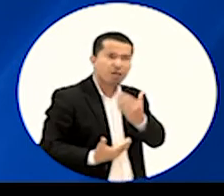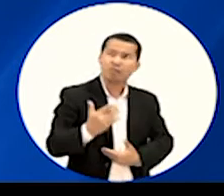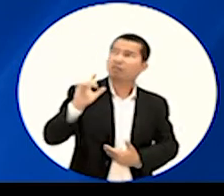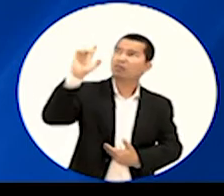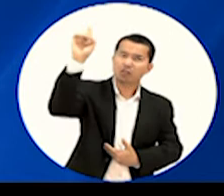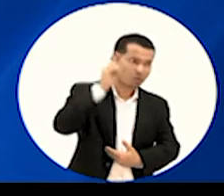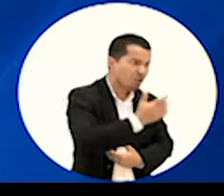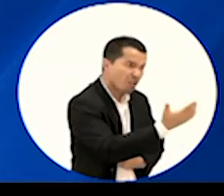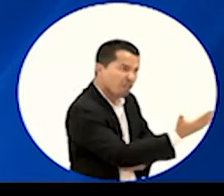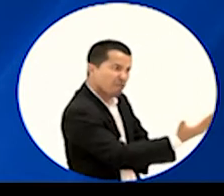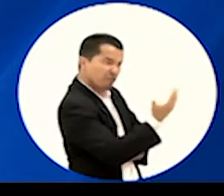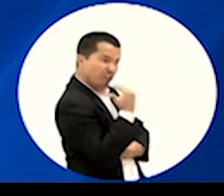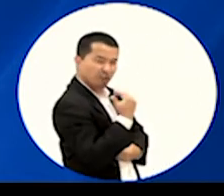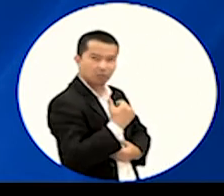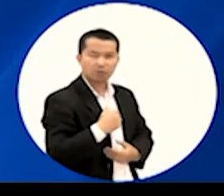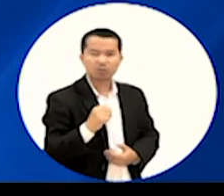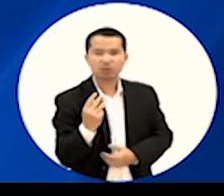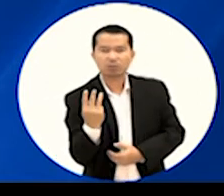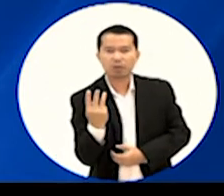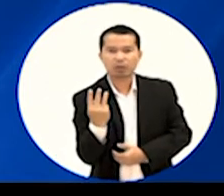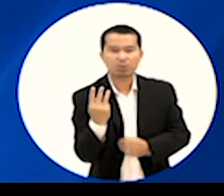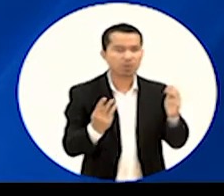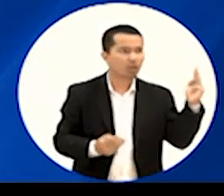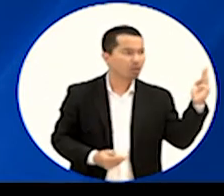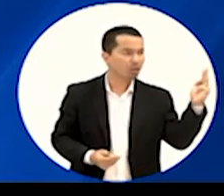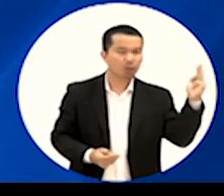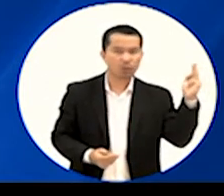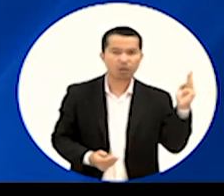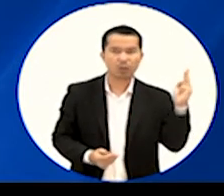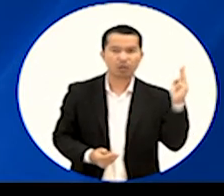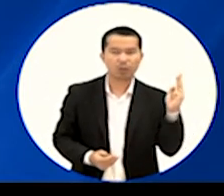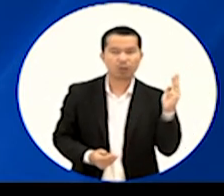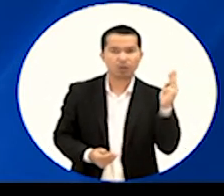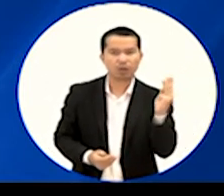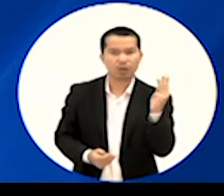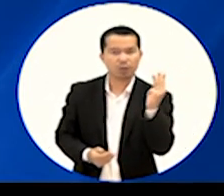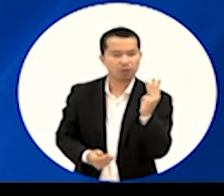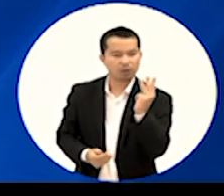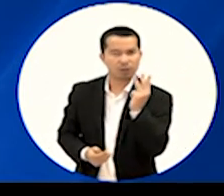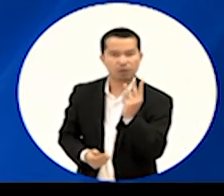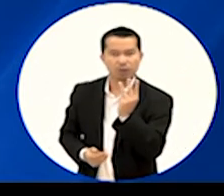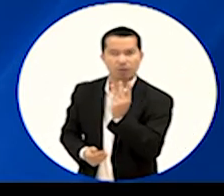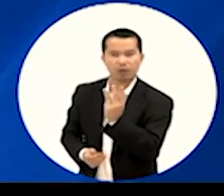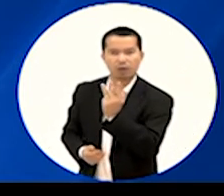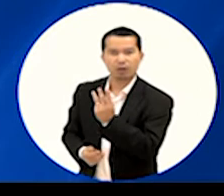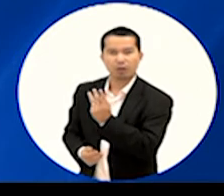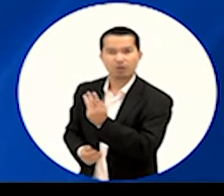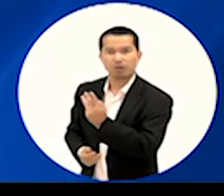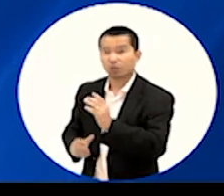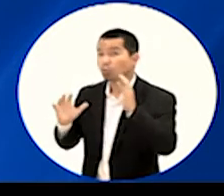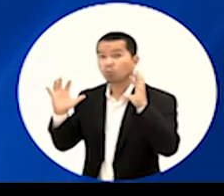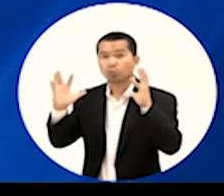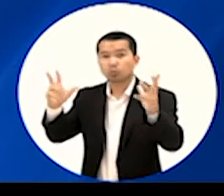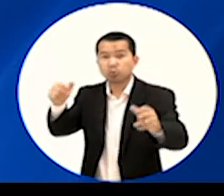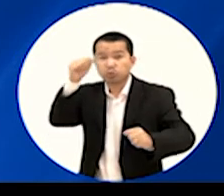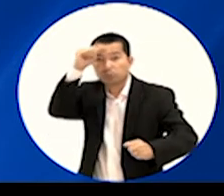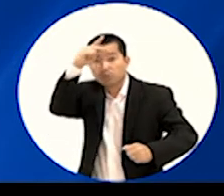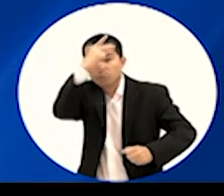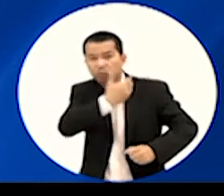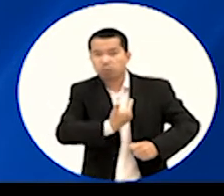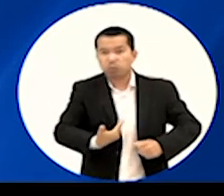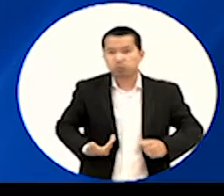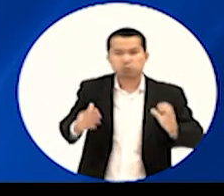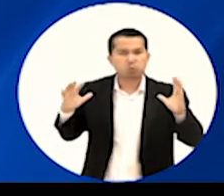3 saíram da fornalha, e todas as autoridades que estavam ali chegaram perto deles